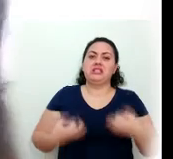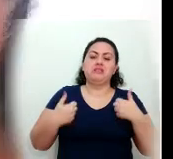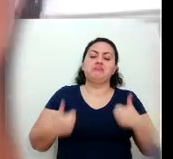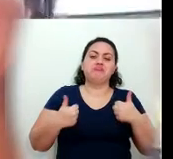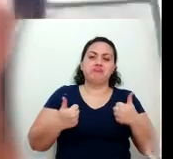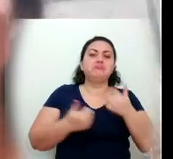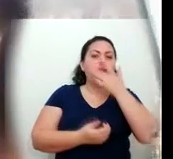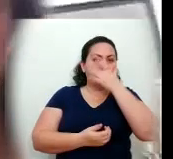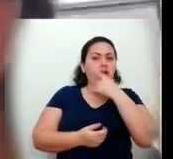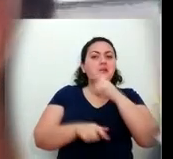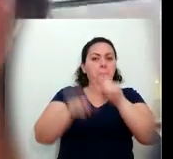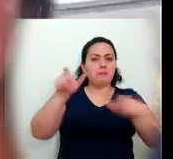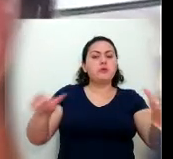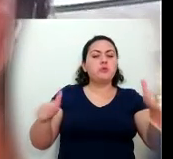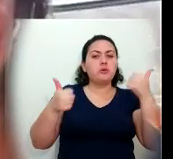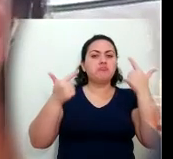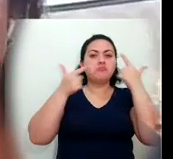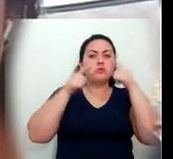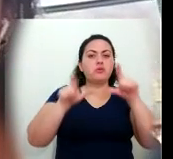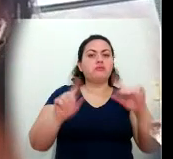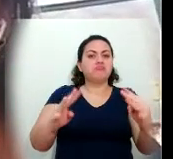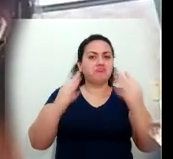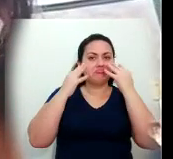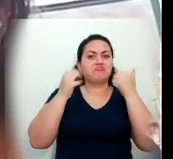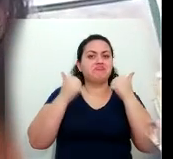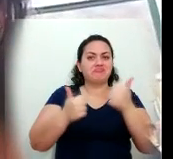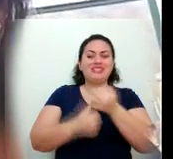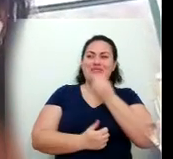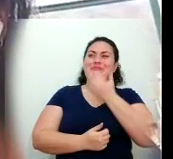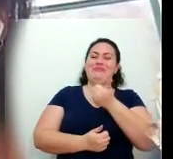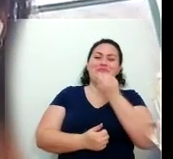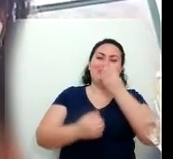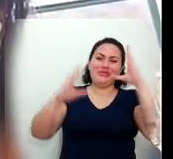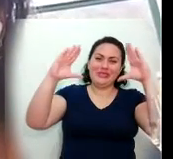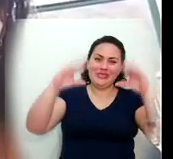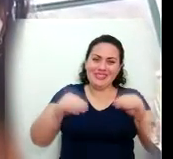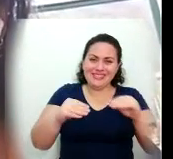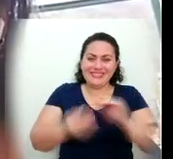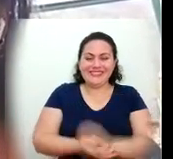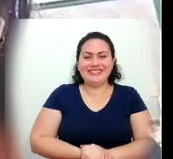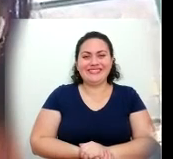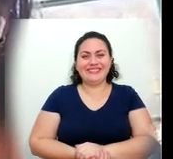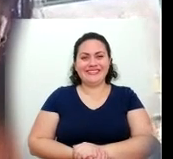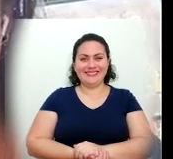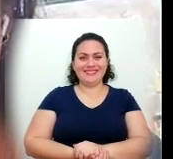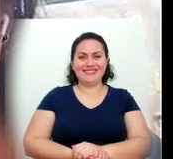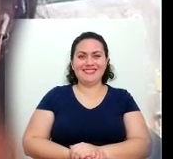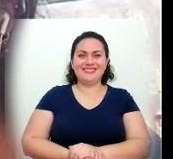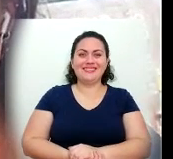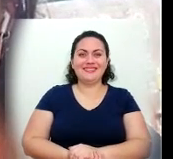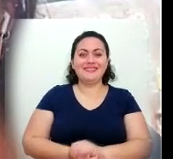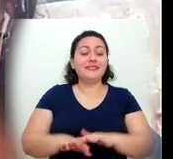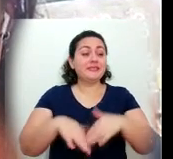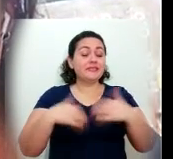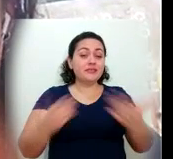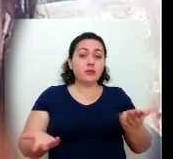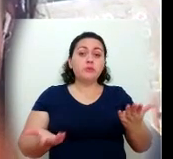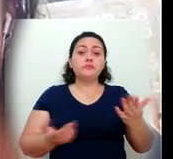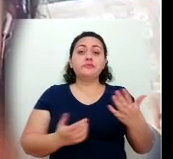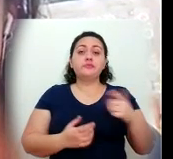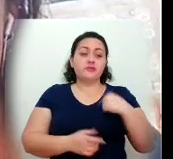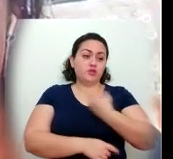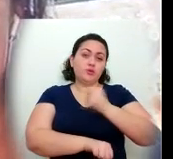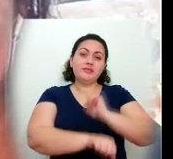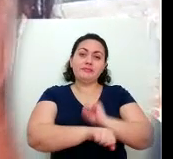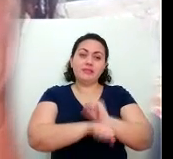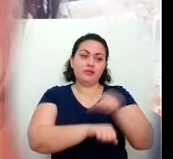Acho que o pessoal tá te escutando também. Tá bem, que bom, boa Que bom. noite. Boa noite. Então, Dani, enquanto a gente estava esperando